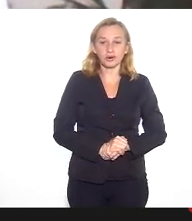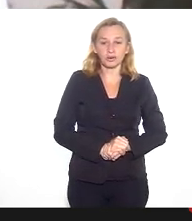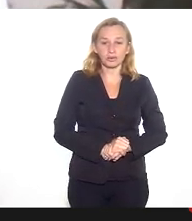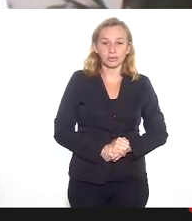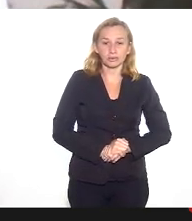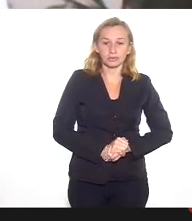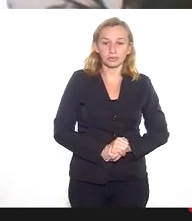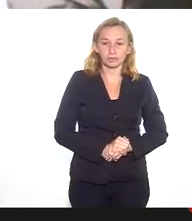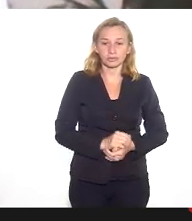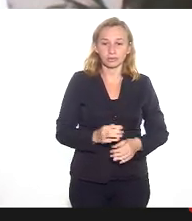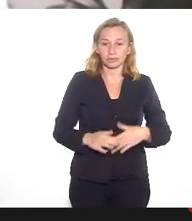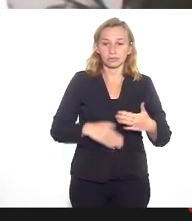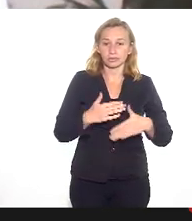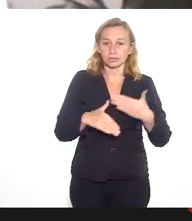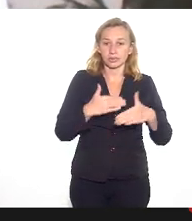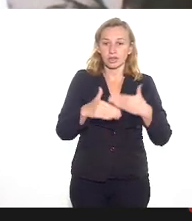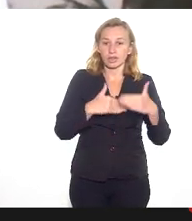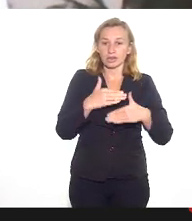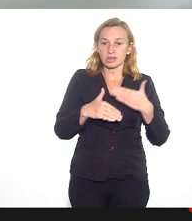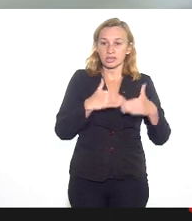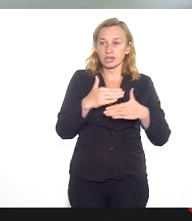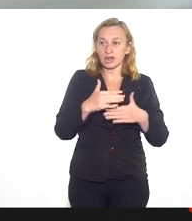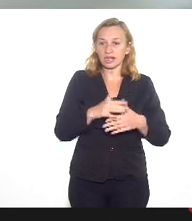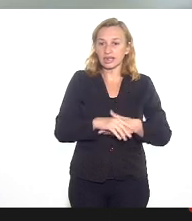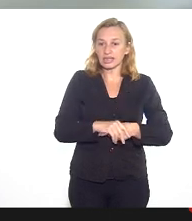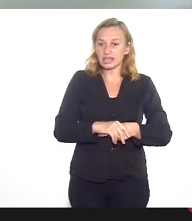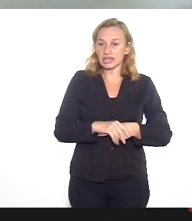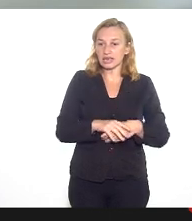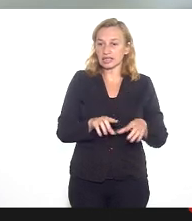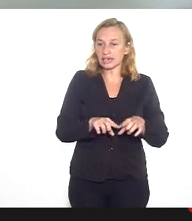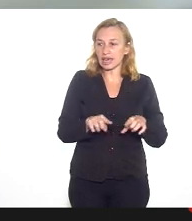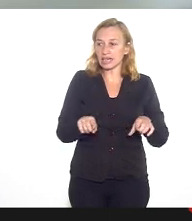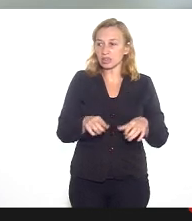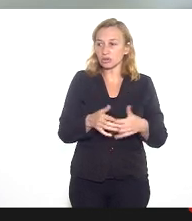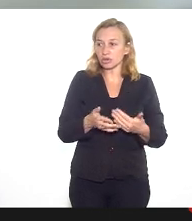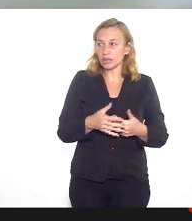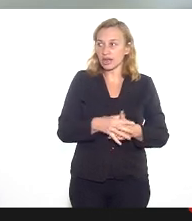gente desenvolve mais aqui. Desenvolvendo essa linha de